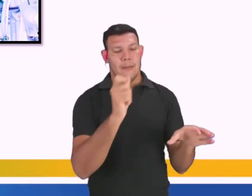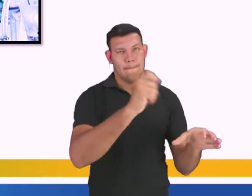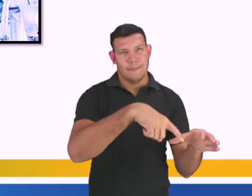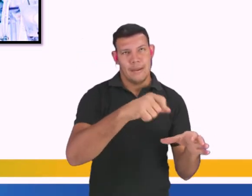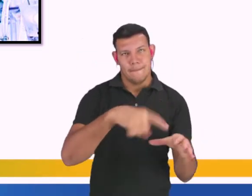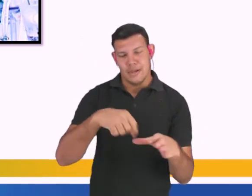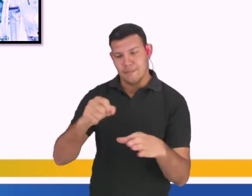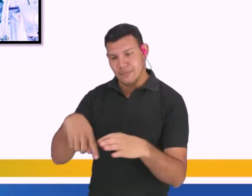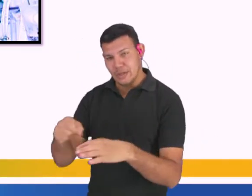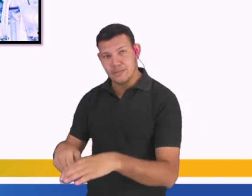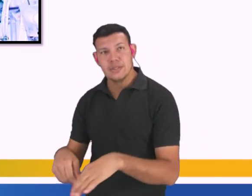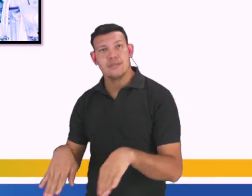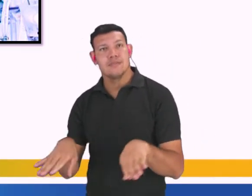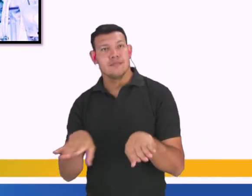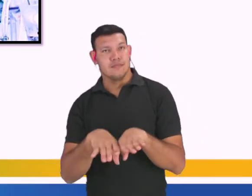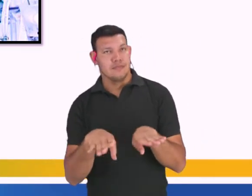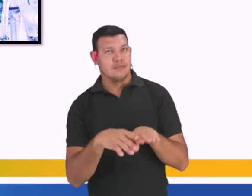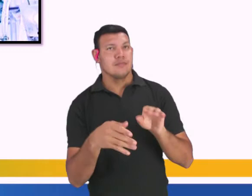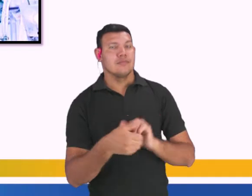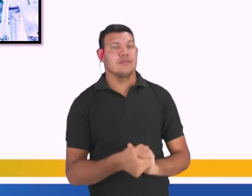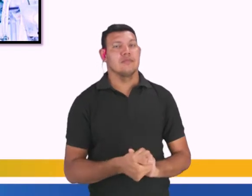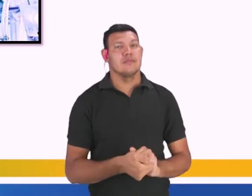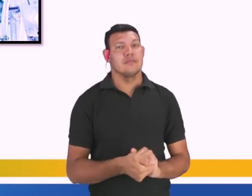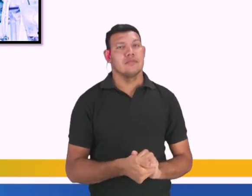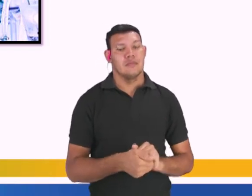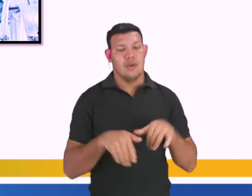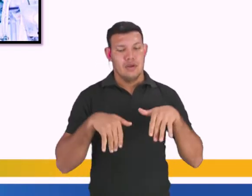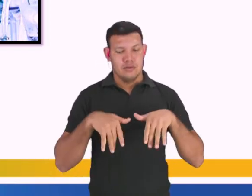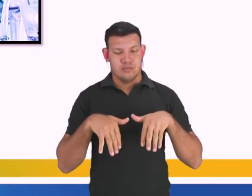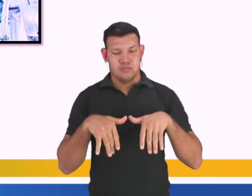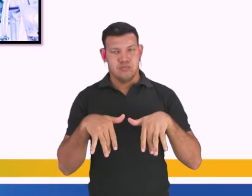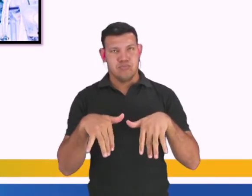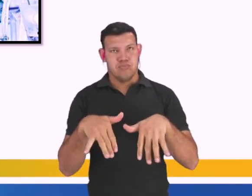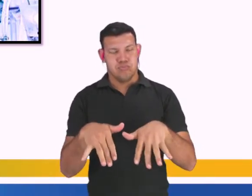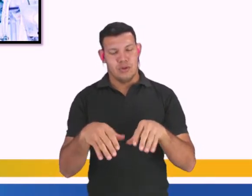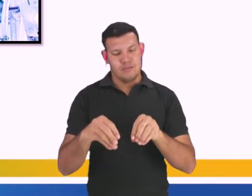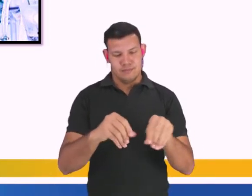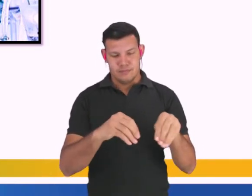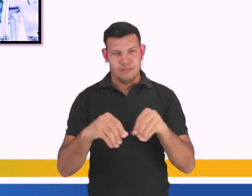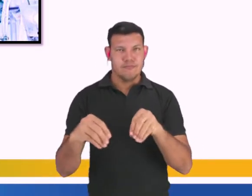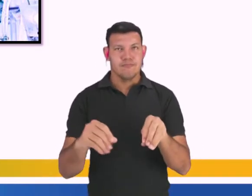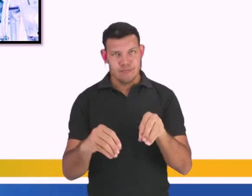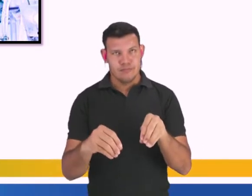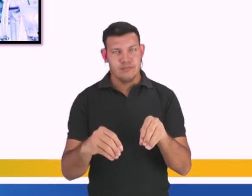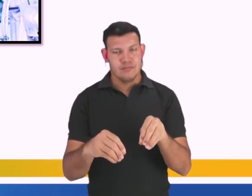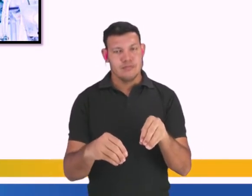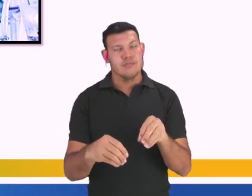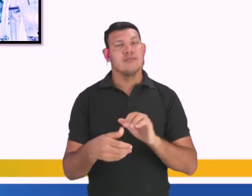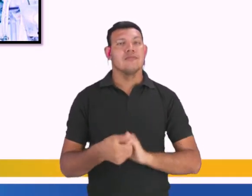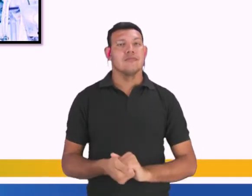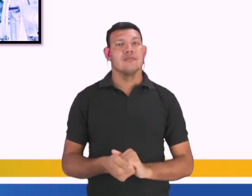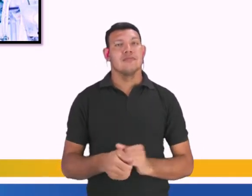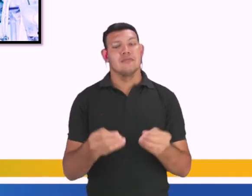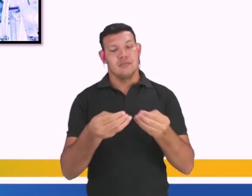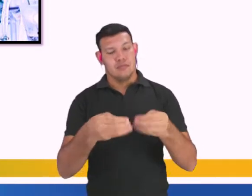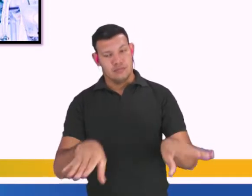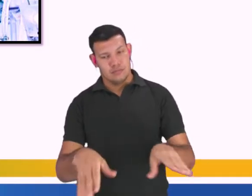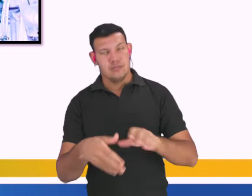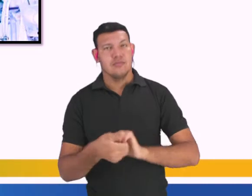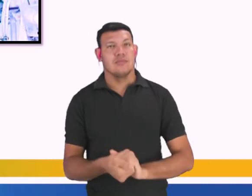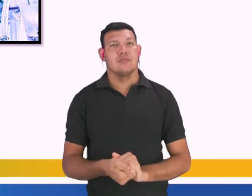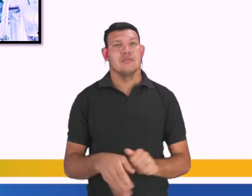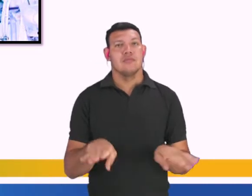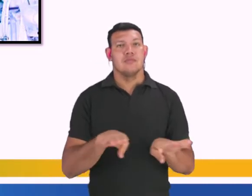e agroquímica, principalmente com relação à correção do solo, a bioquímica